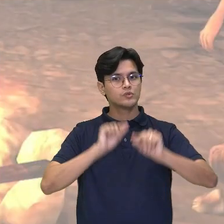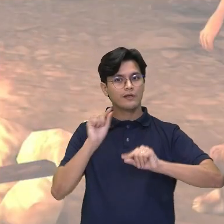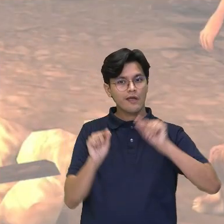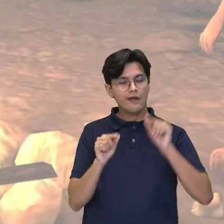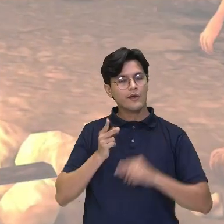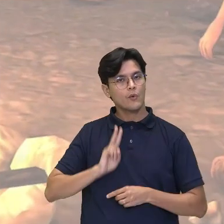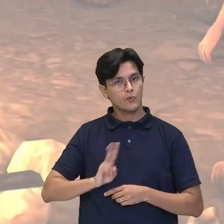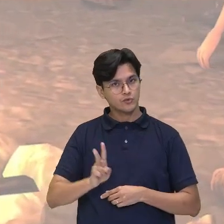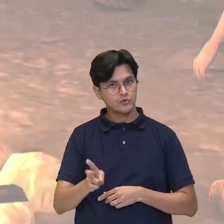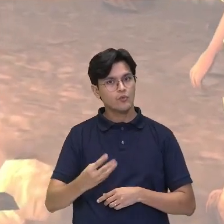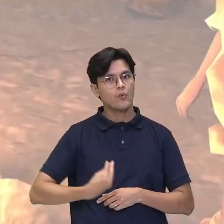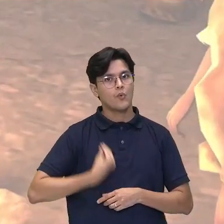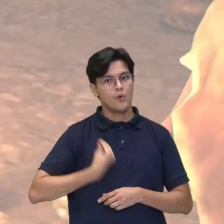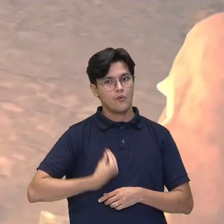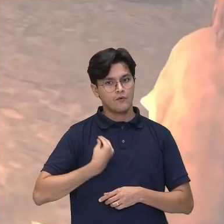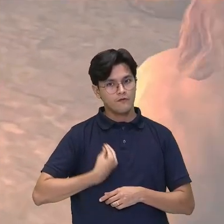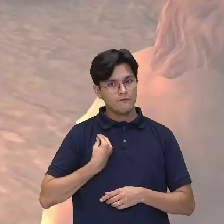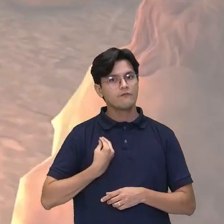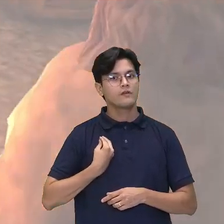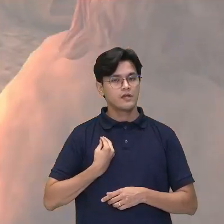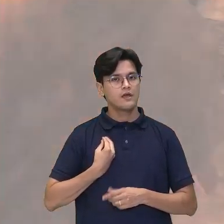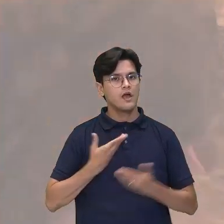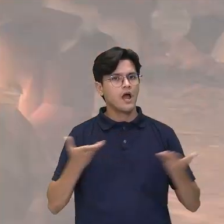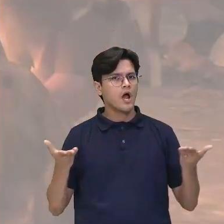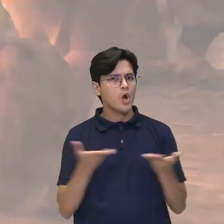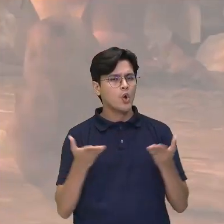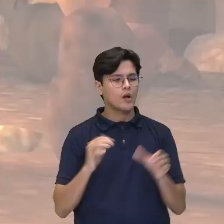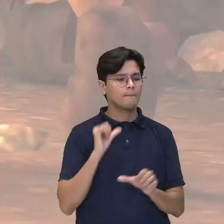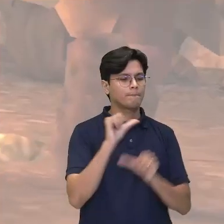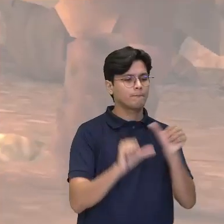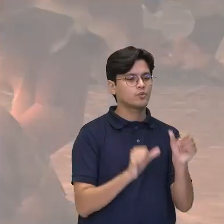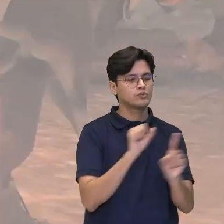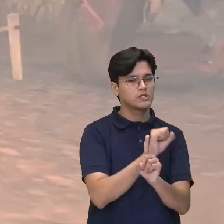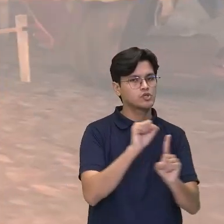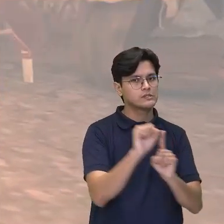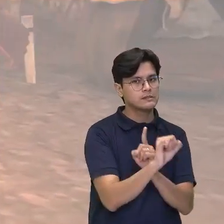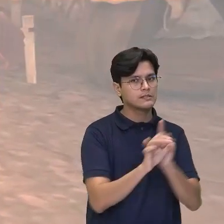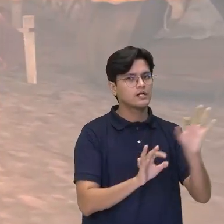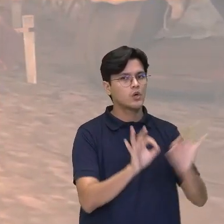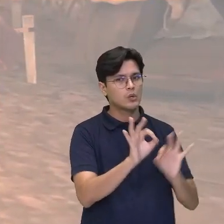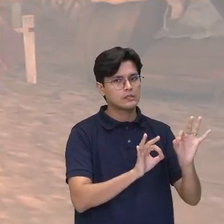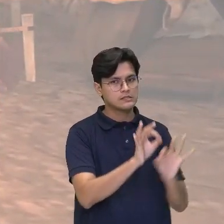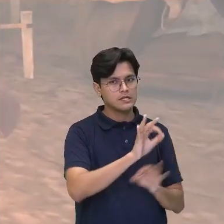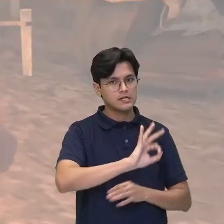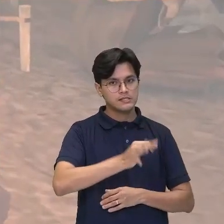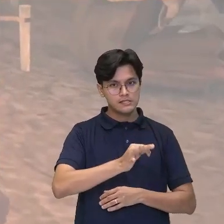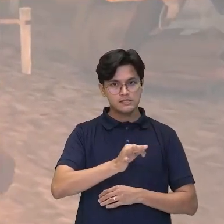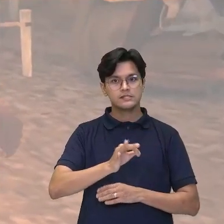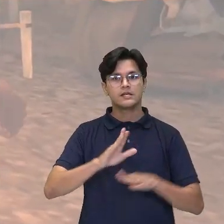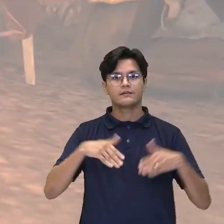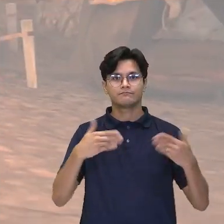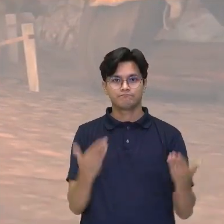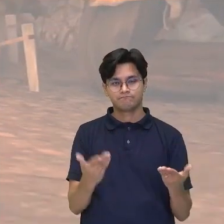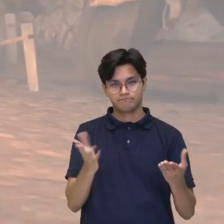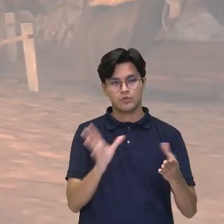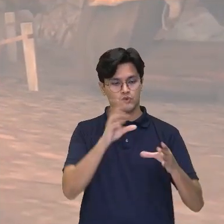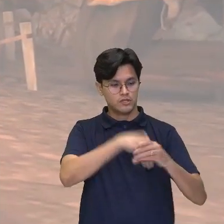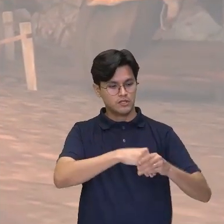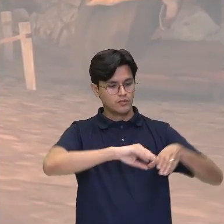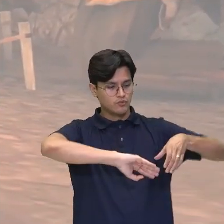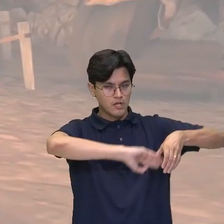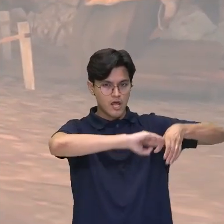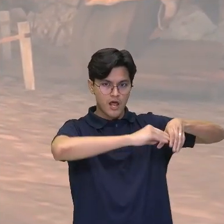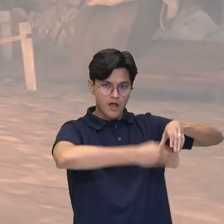estavam vivendo já em sociedade. Então, esse é o interior de uma caverna, aonde nós podemos também visualizar